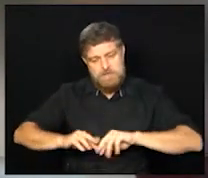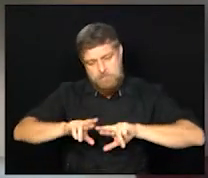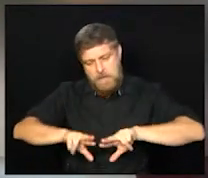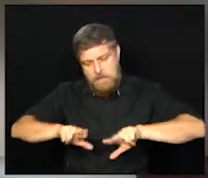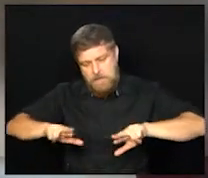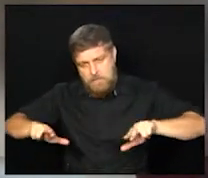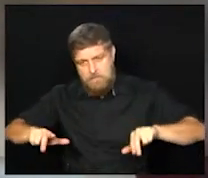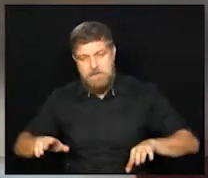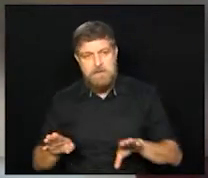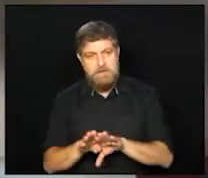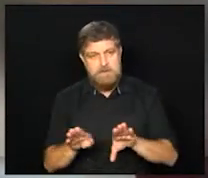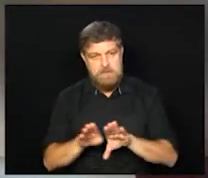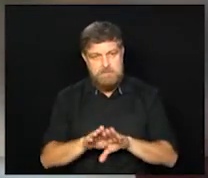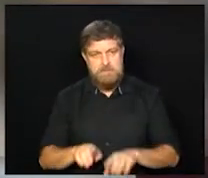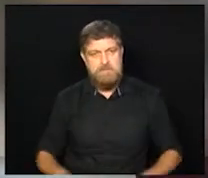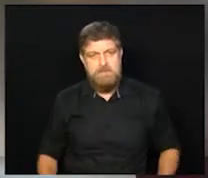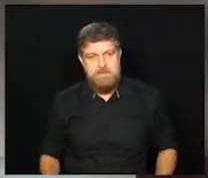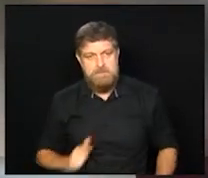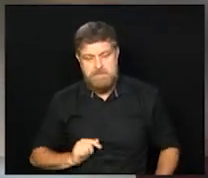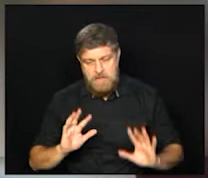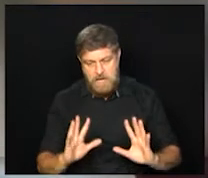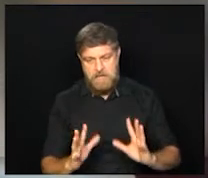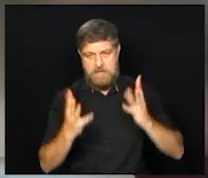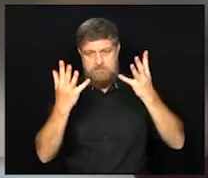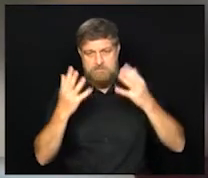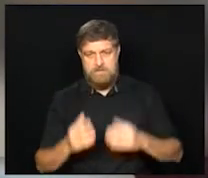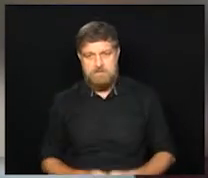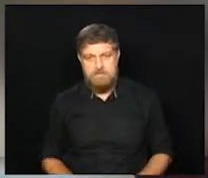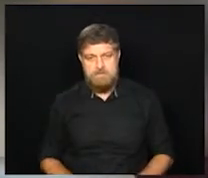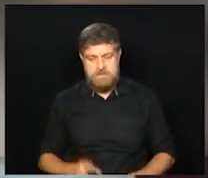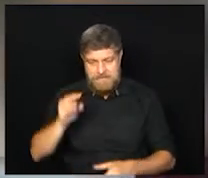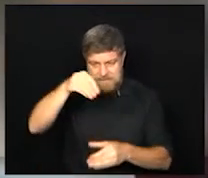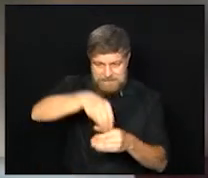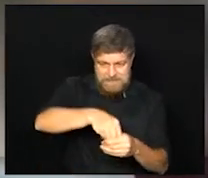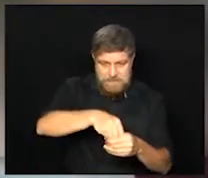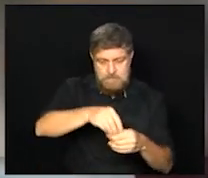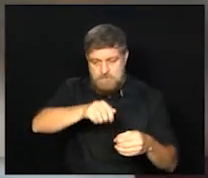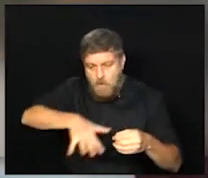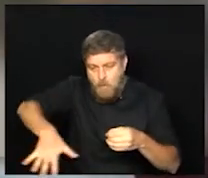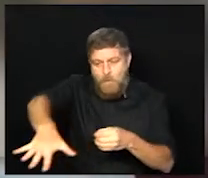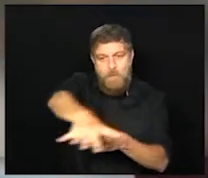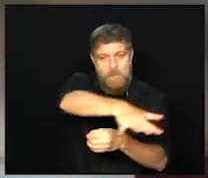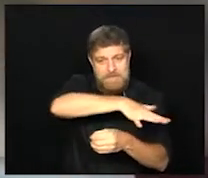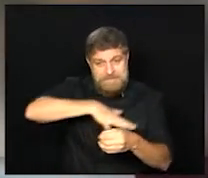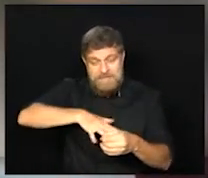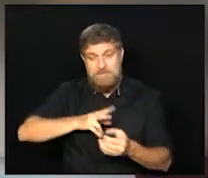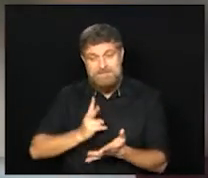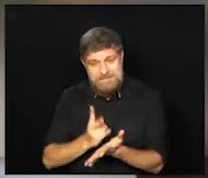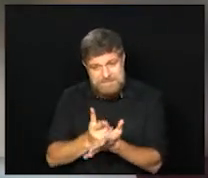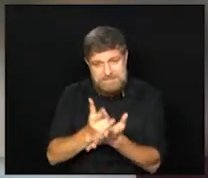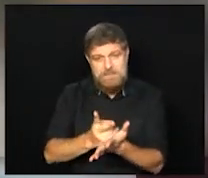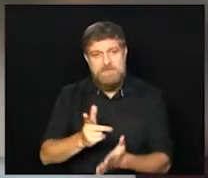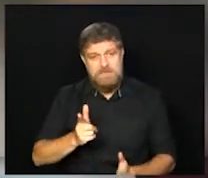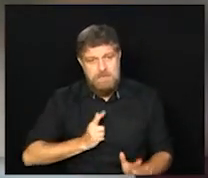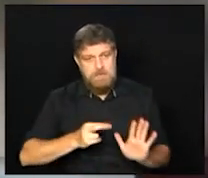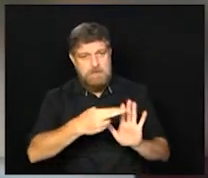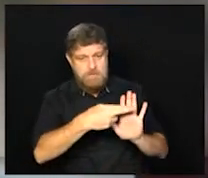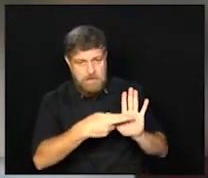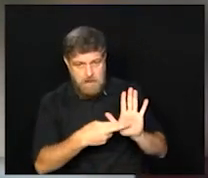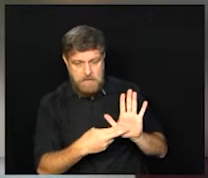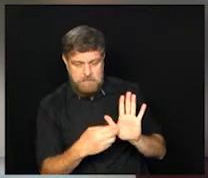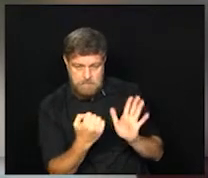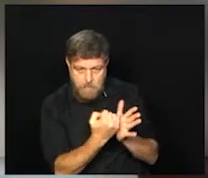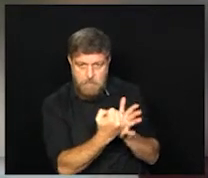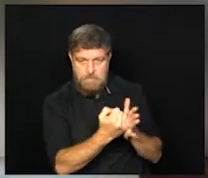mesma maneira para eventos internos e externos, sempre dentro de